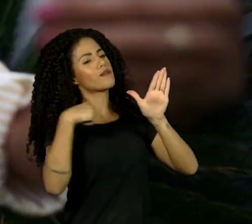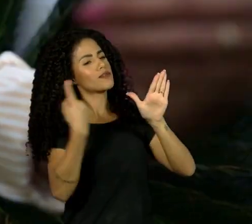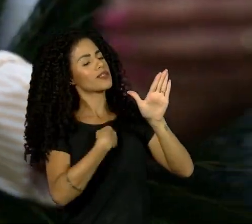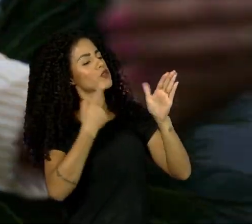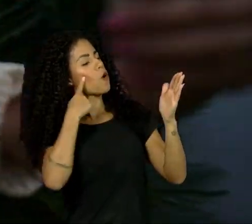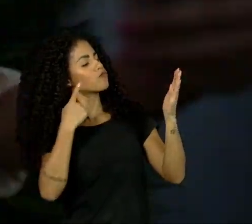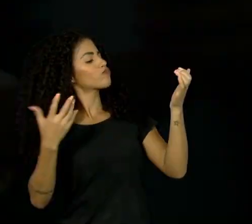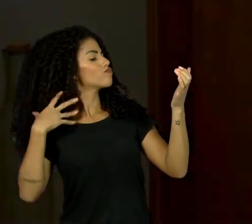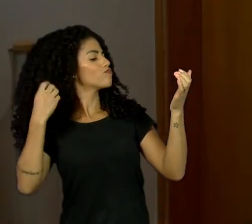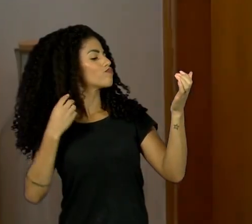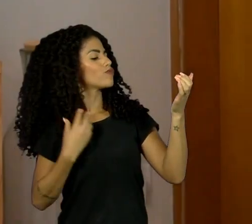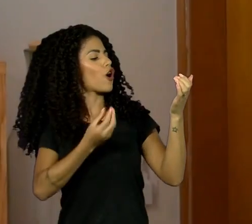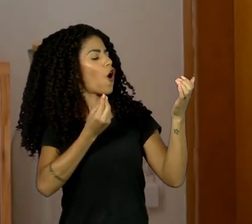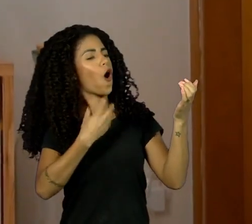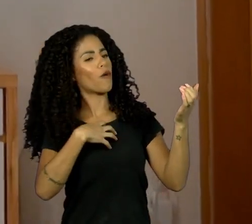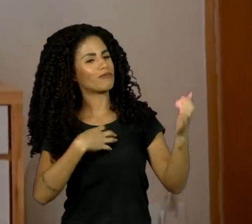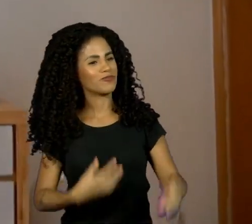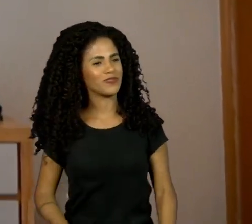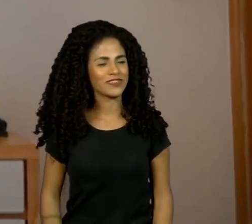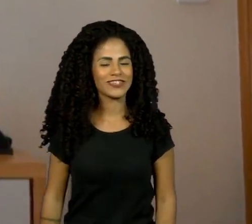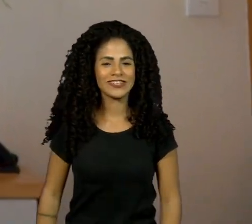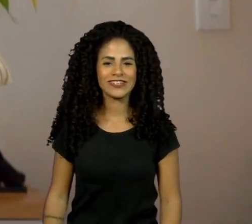vocês.